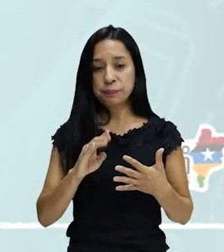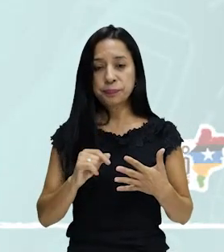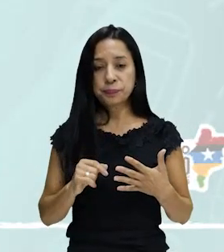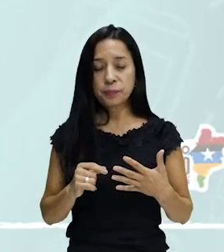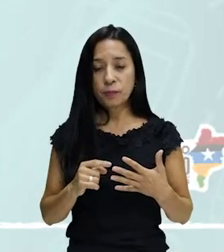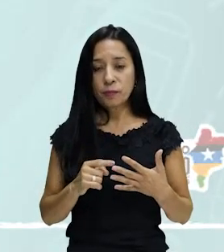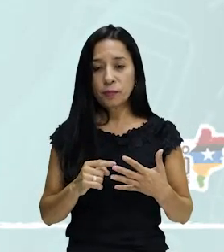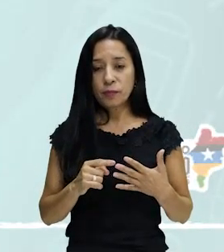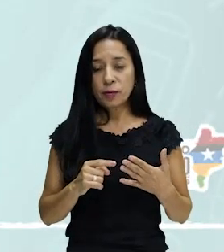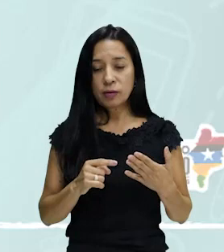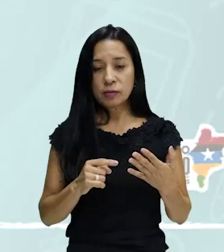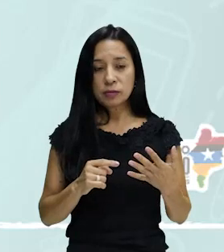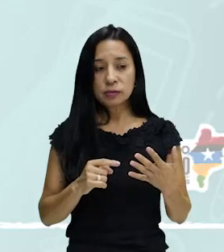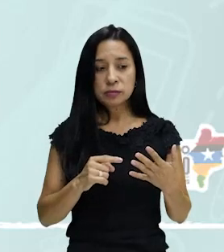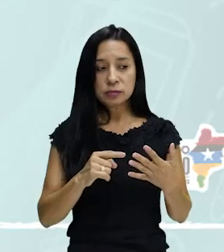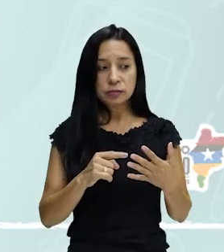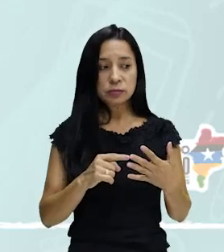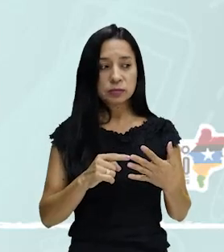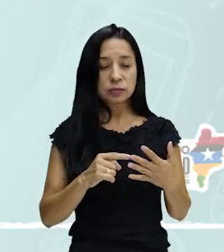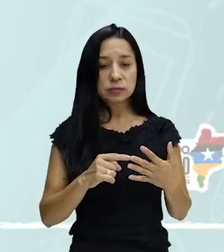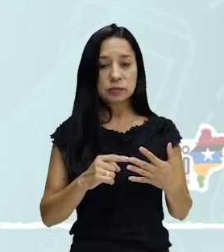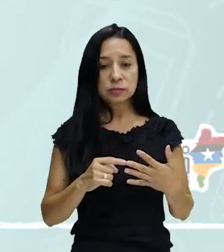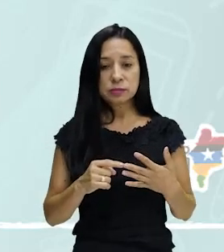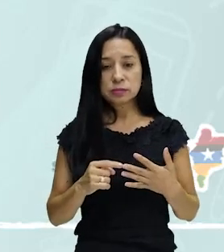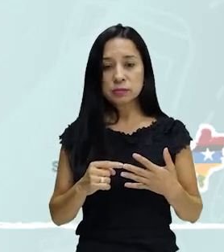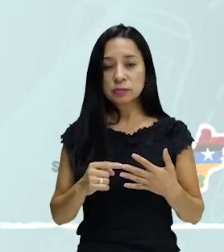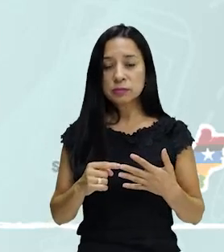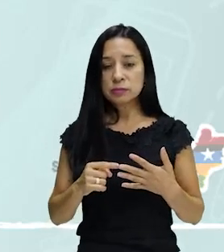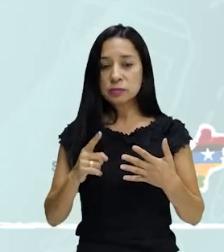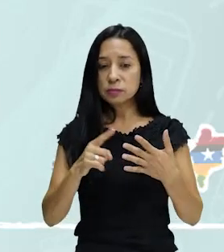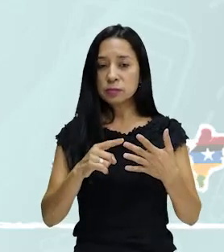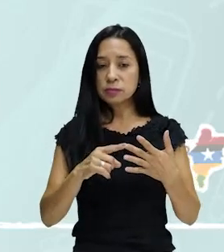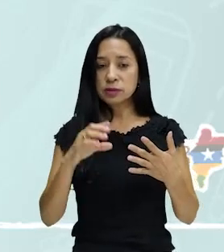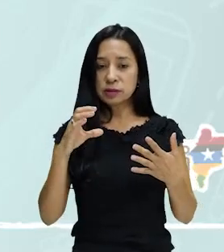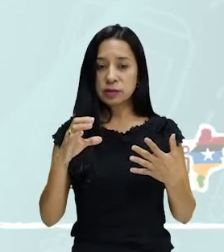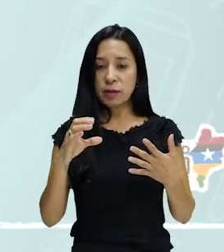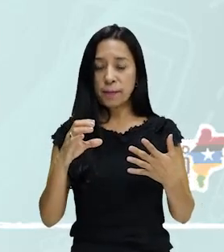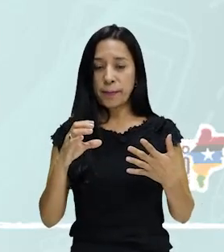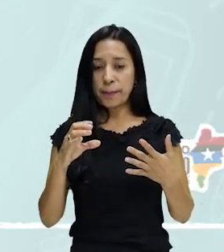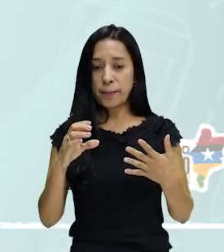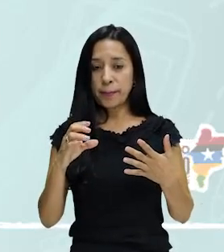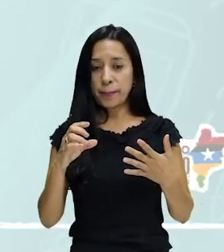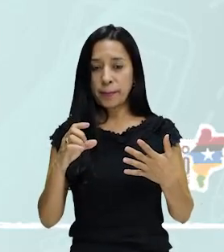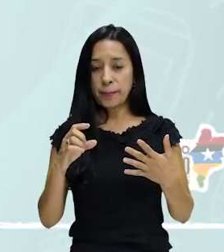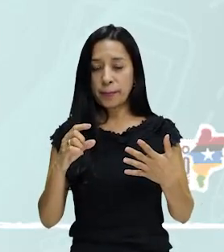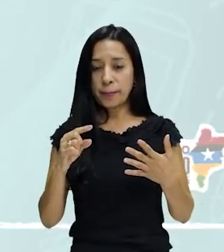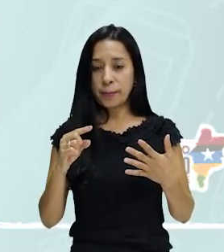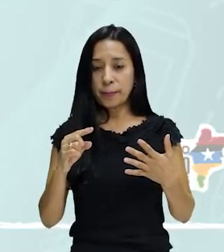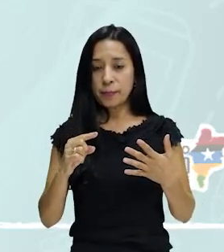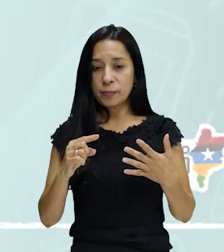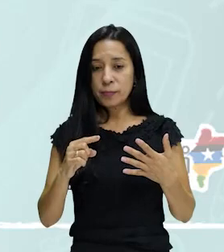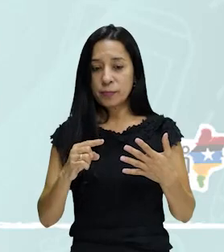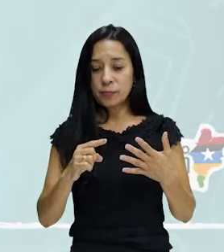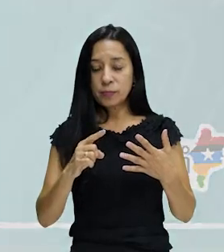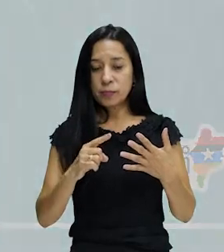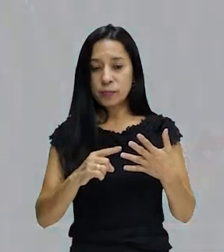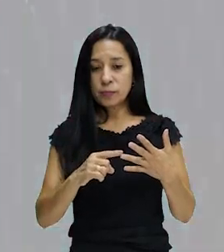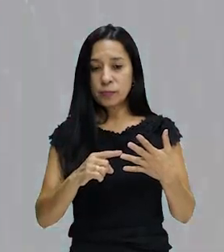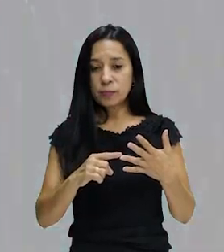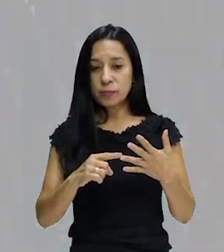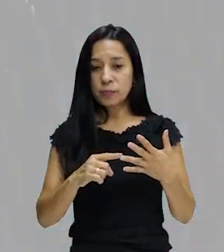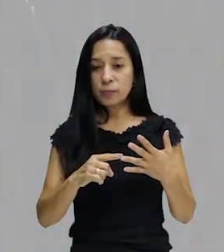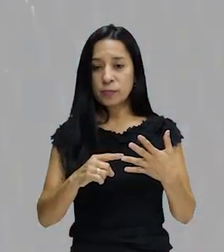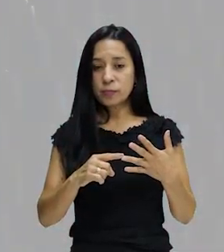da quantidade de movimento do martelo. Né? Letra C, transformação da energia potencial gravitacional